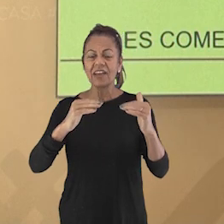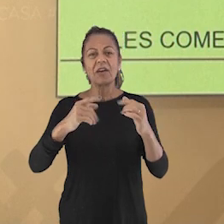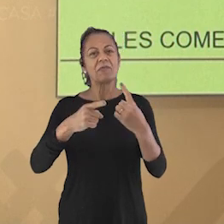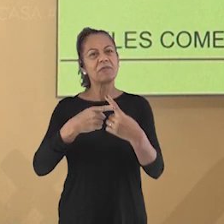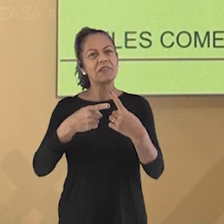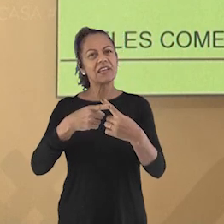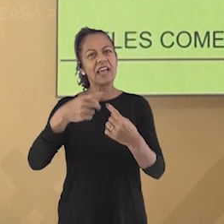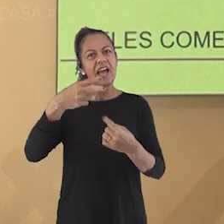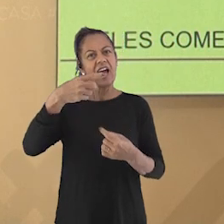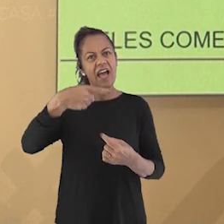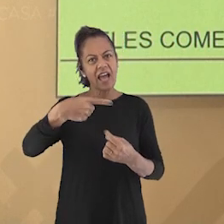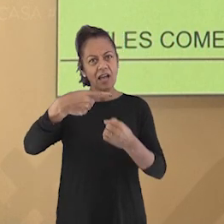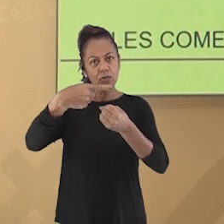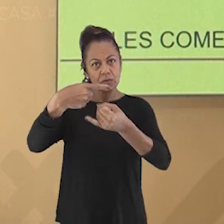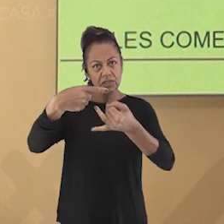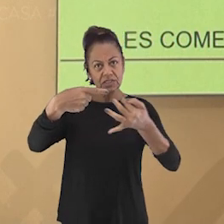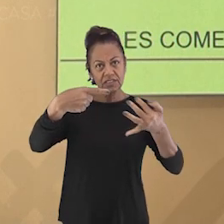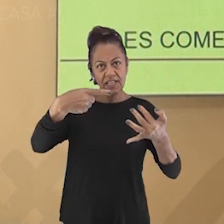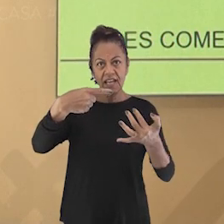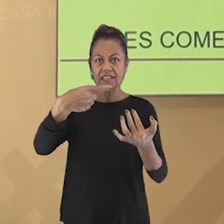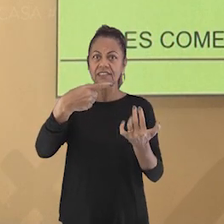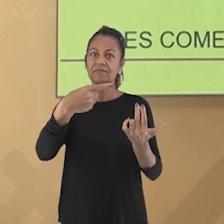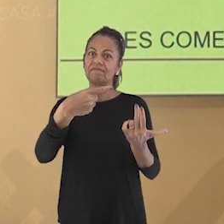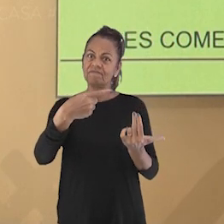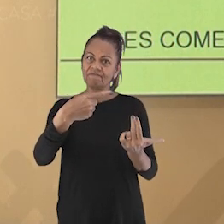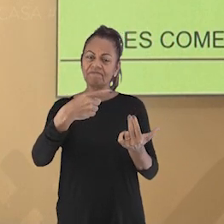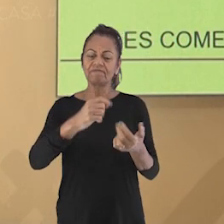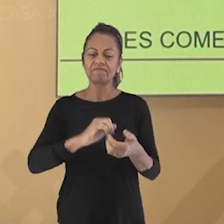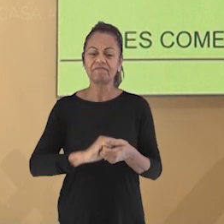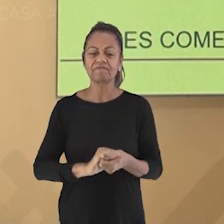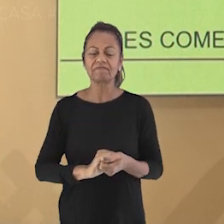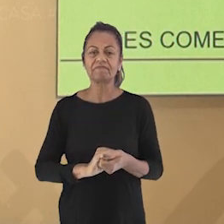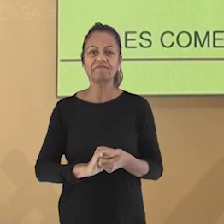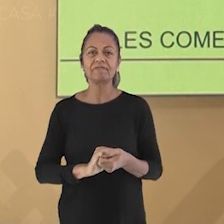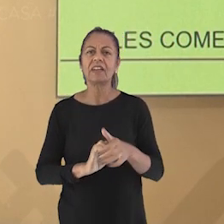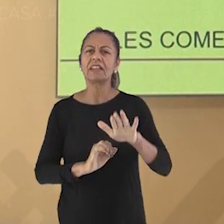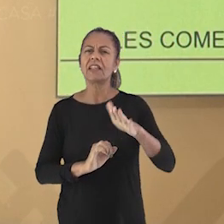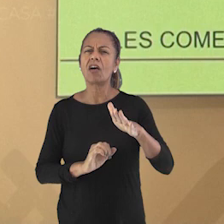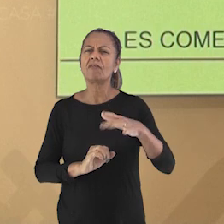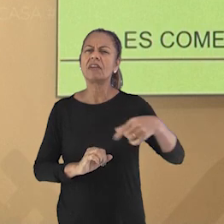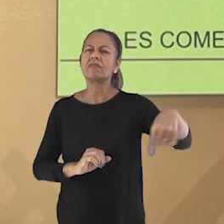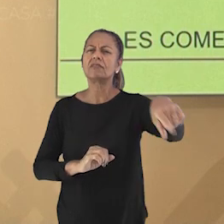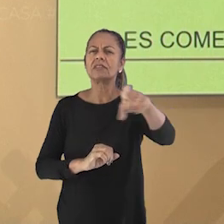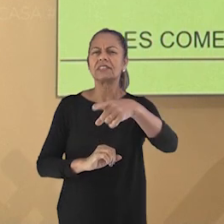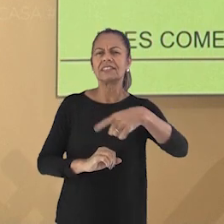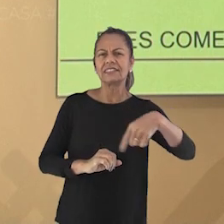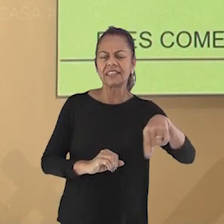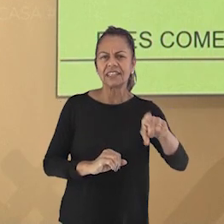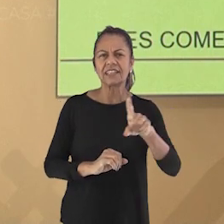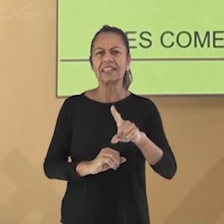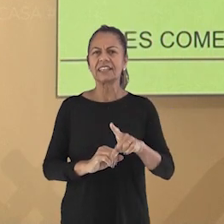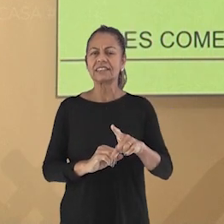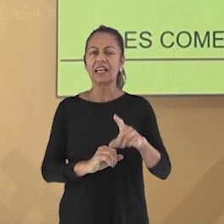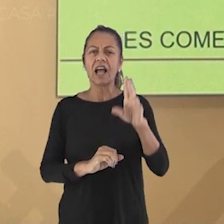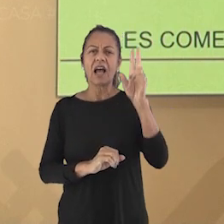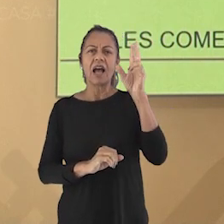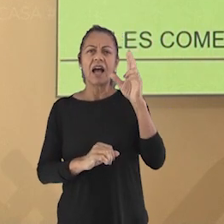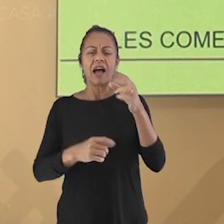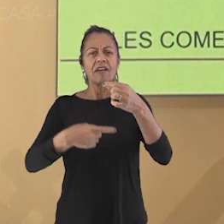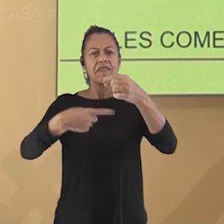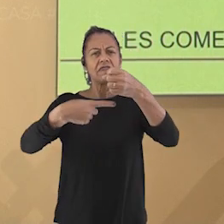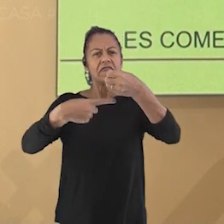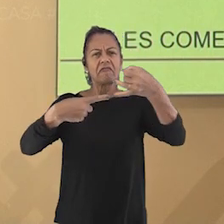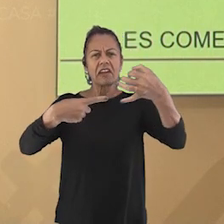que esteja aqui ligadinho nas nossas aulas do Dever em Casa na TV, não se lembre ou saiba o que é fração.